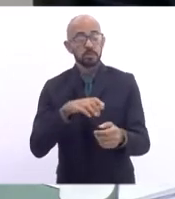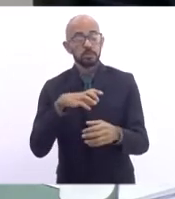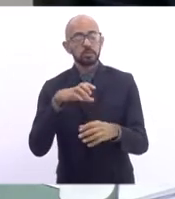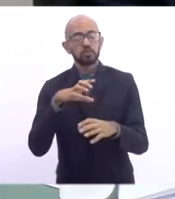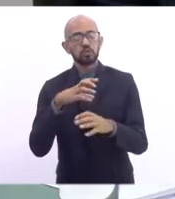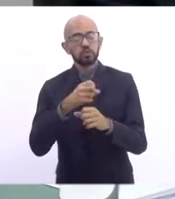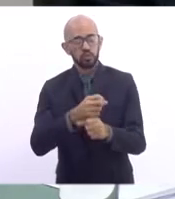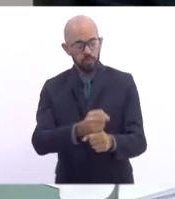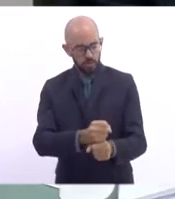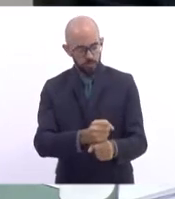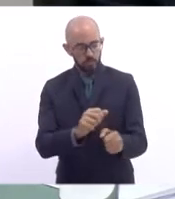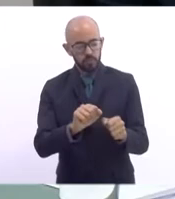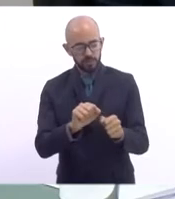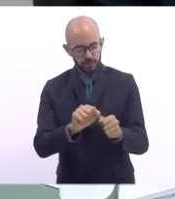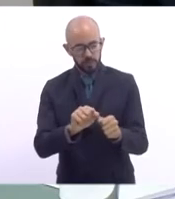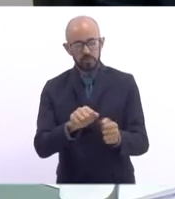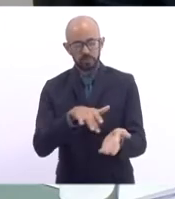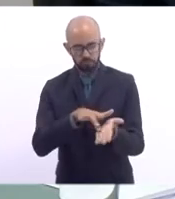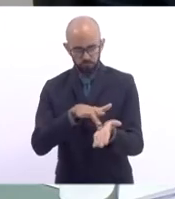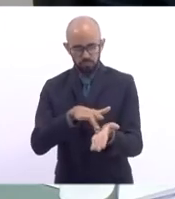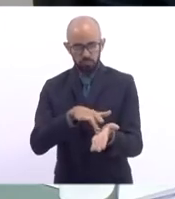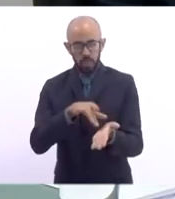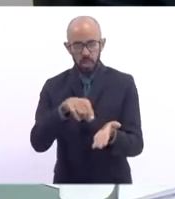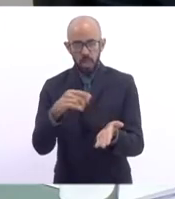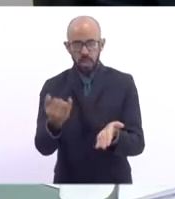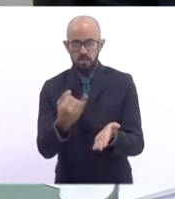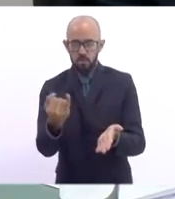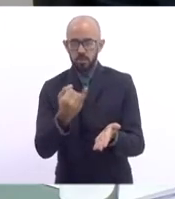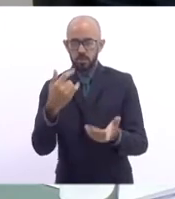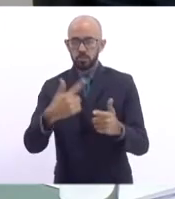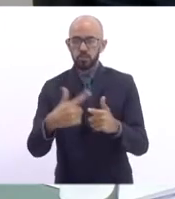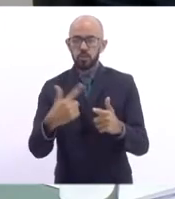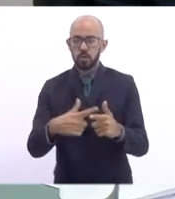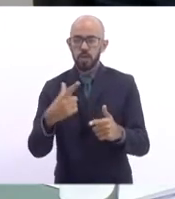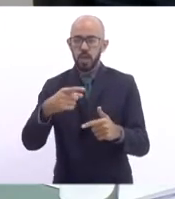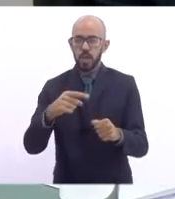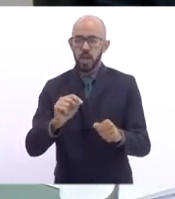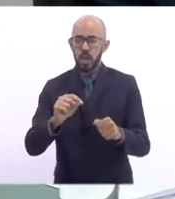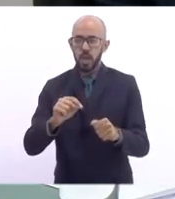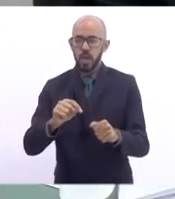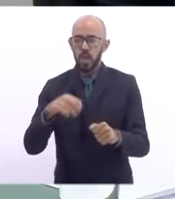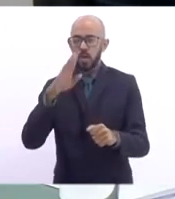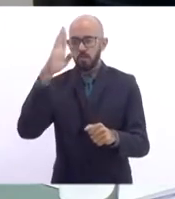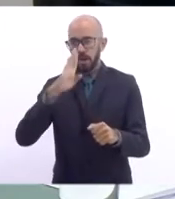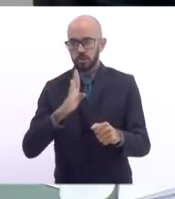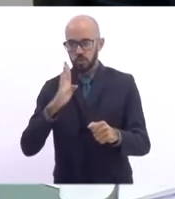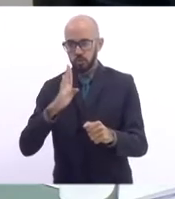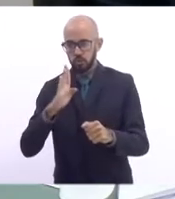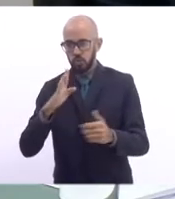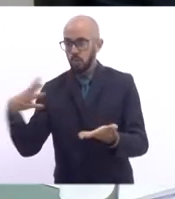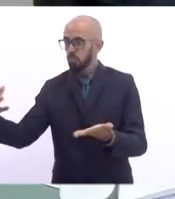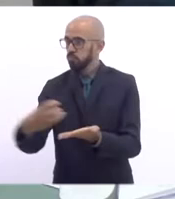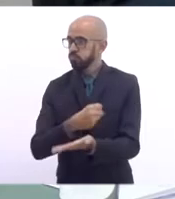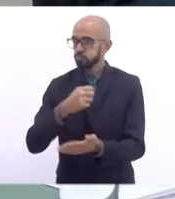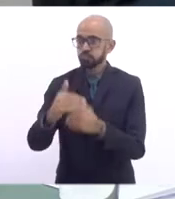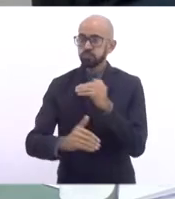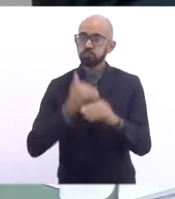porque e a união bateu o recorde de arrecadação foi